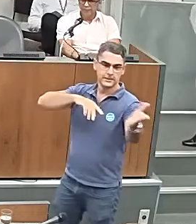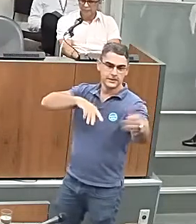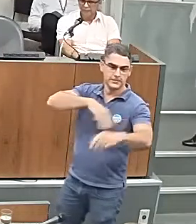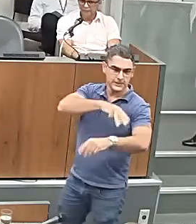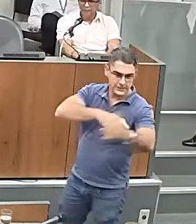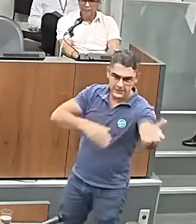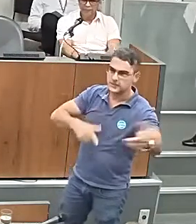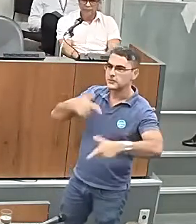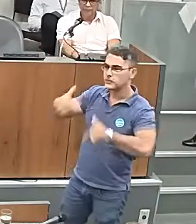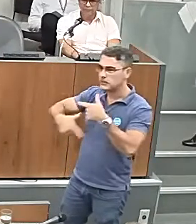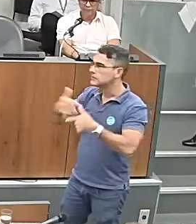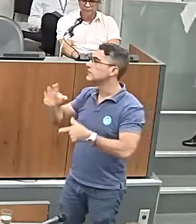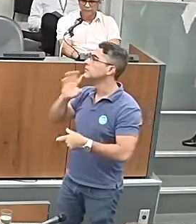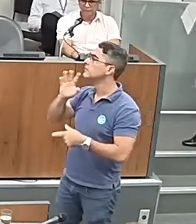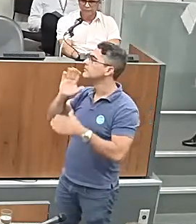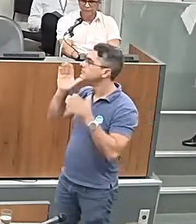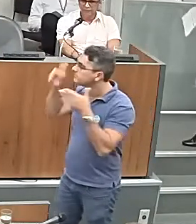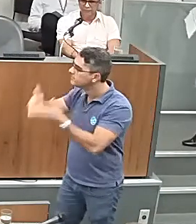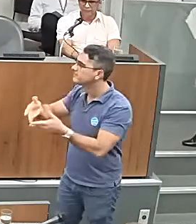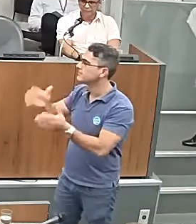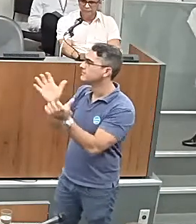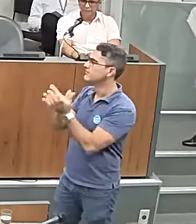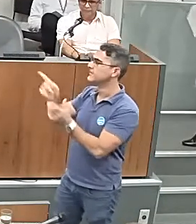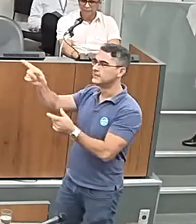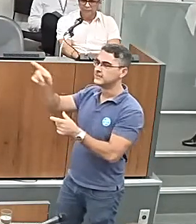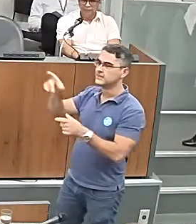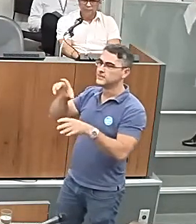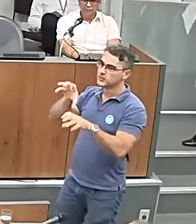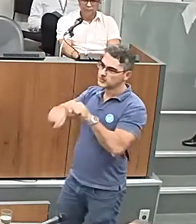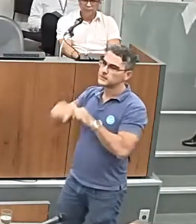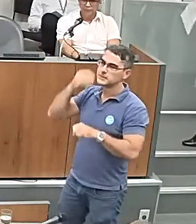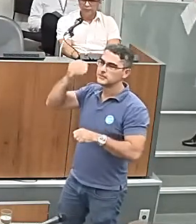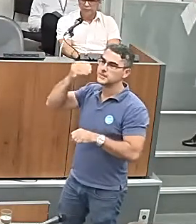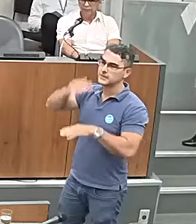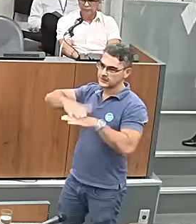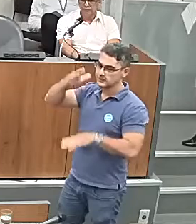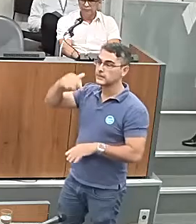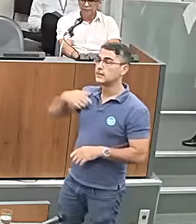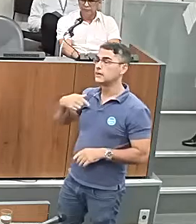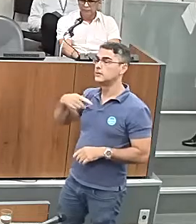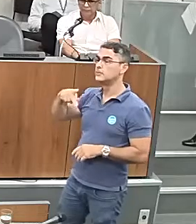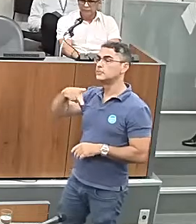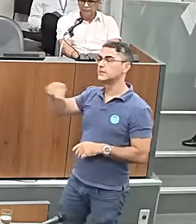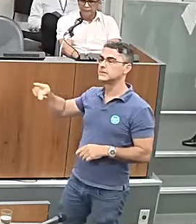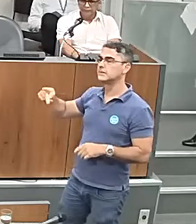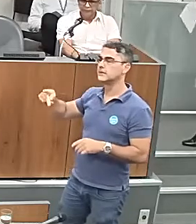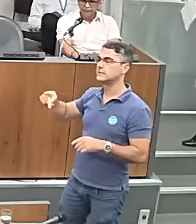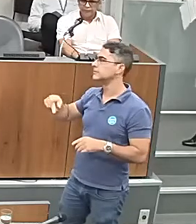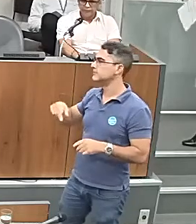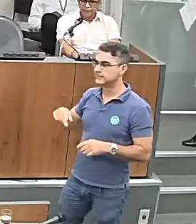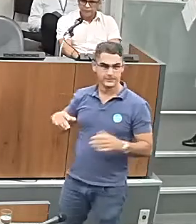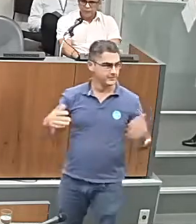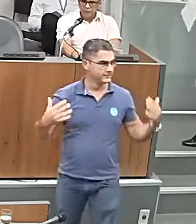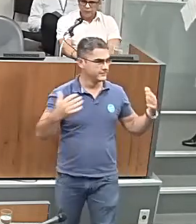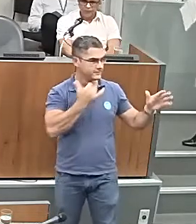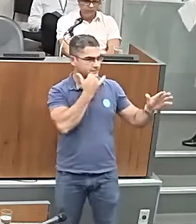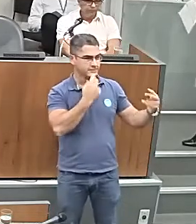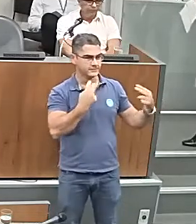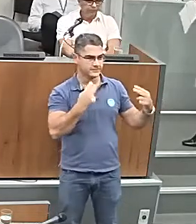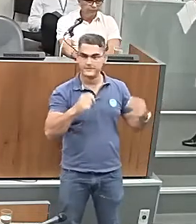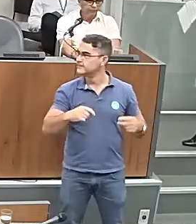Boa tarde a todos, boa tarde a todos os surdos que estão aqui do Movimento Bilíngue, Clarissa, Michele.